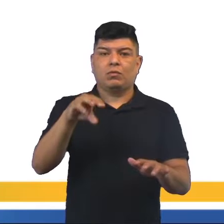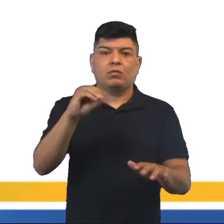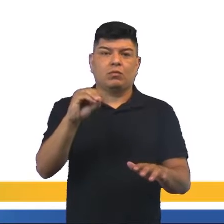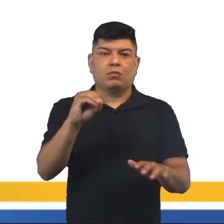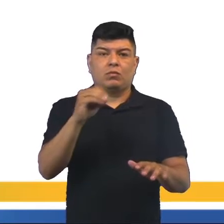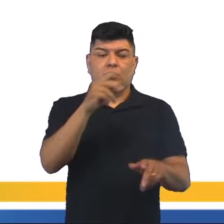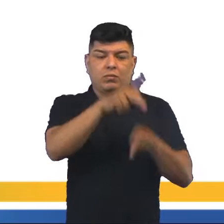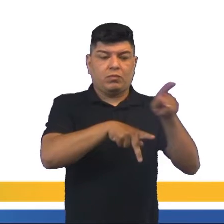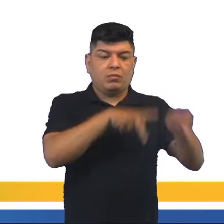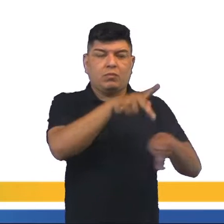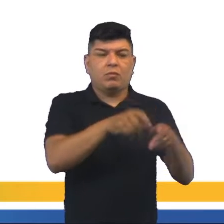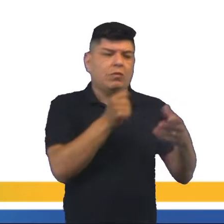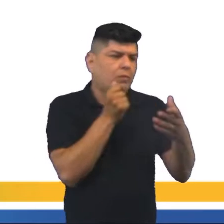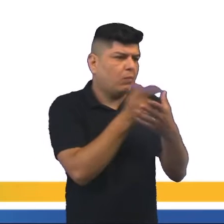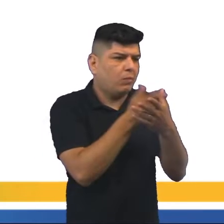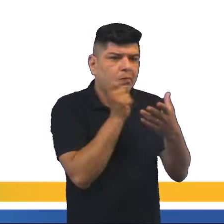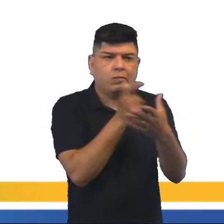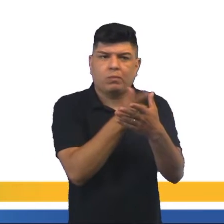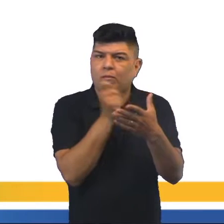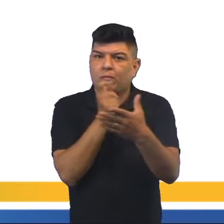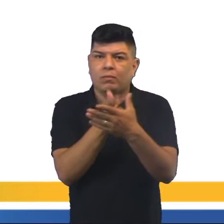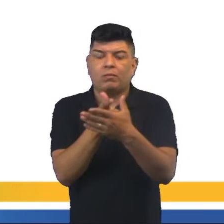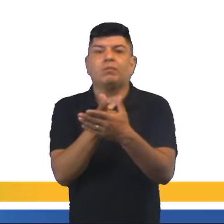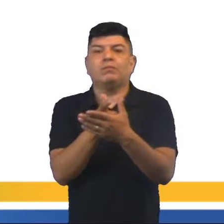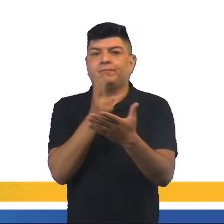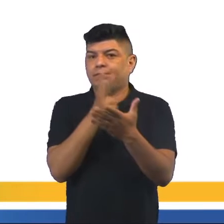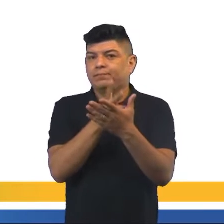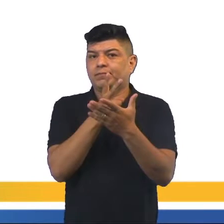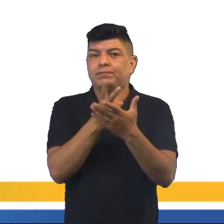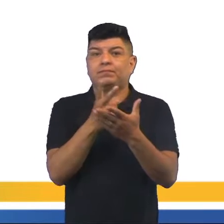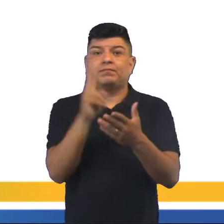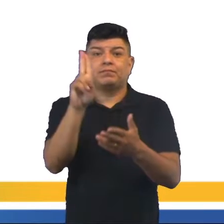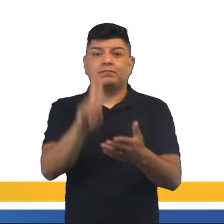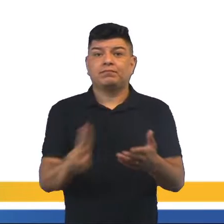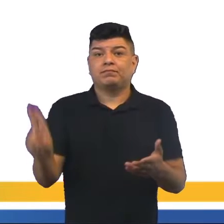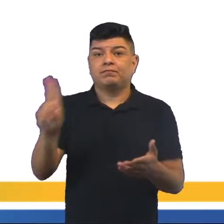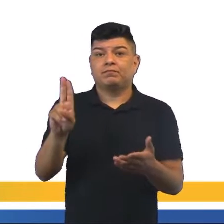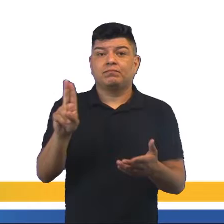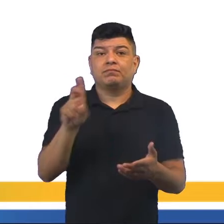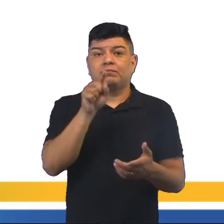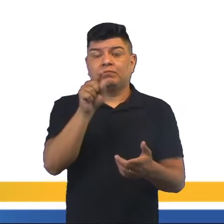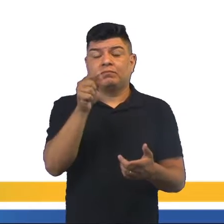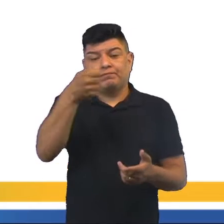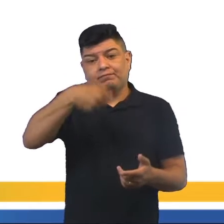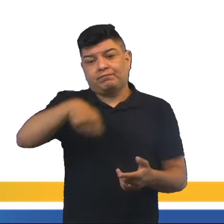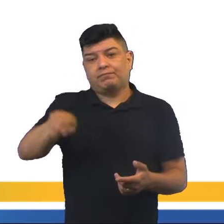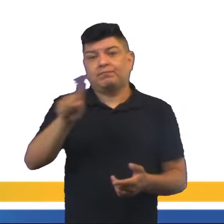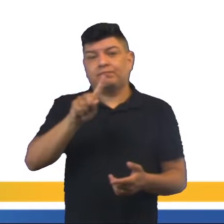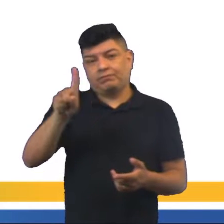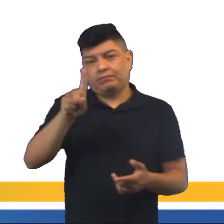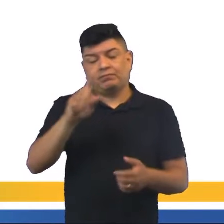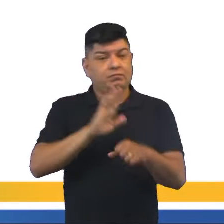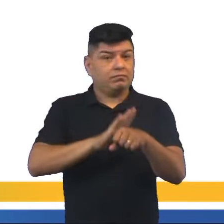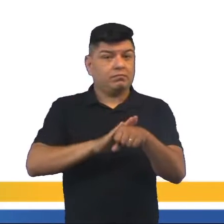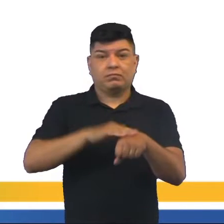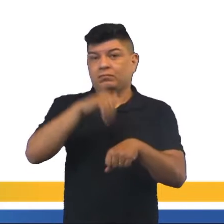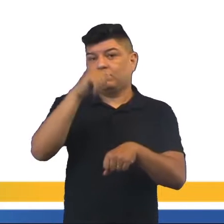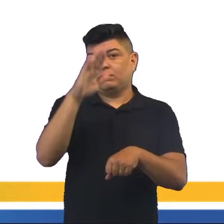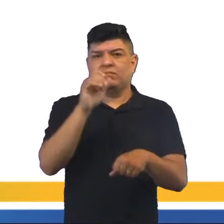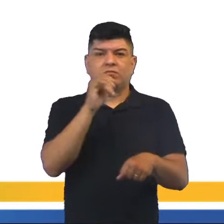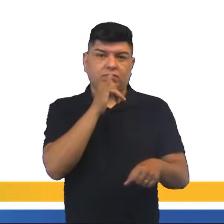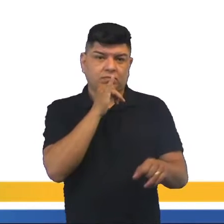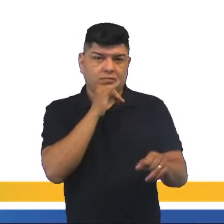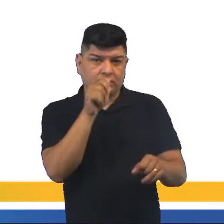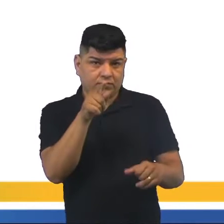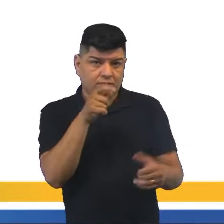tornou consumista. Consumir é quando você utiliza aquilo que não precisa, além da conta. Você compra